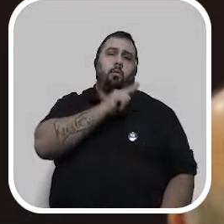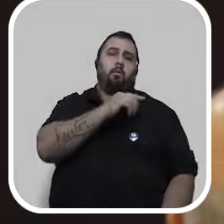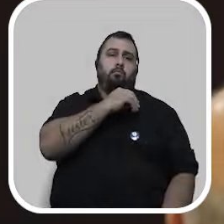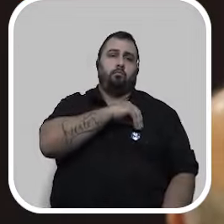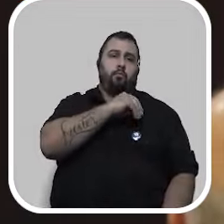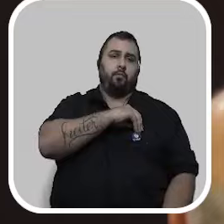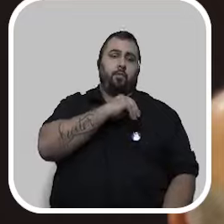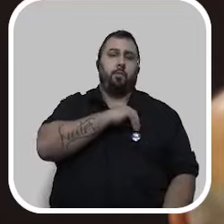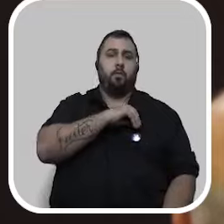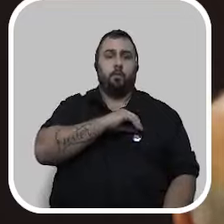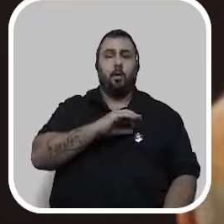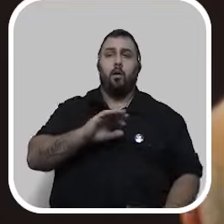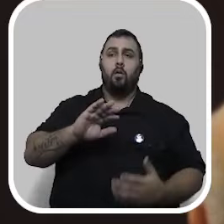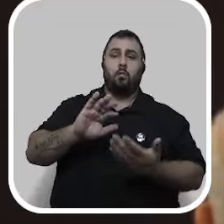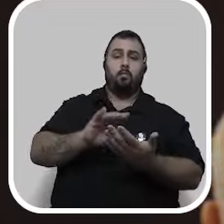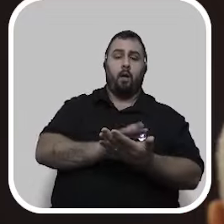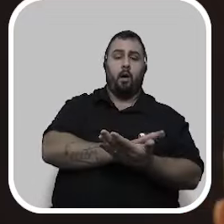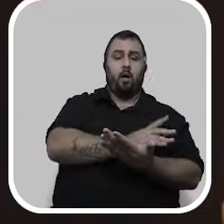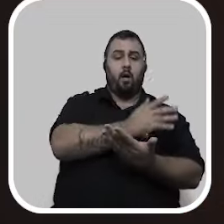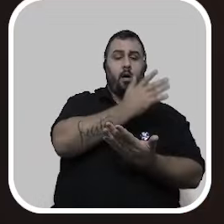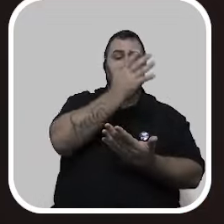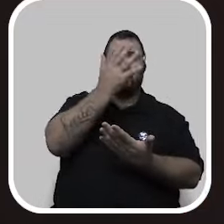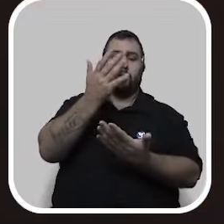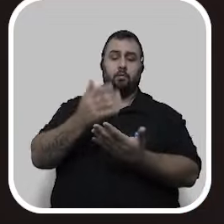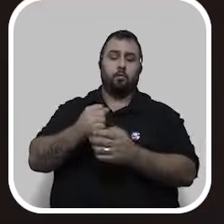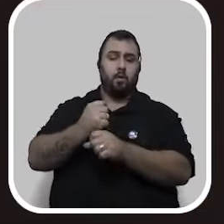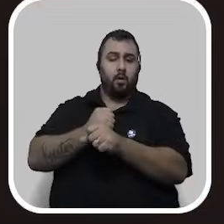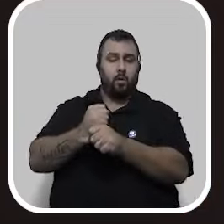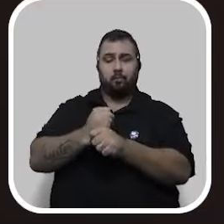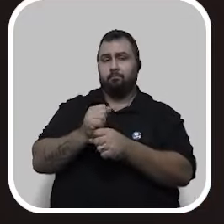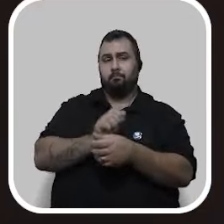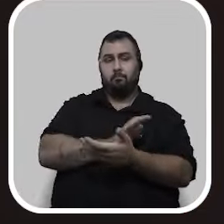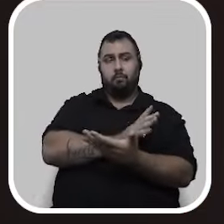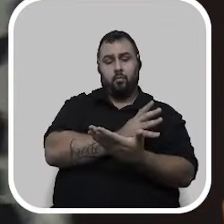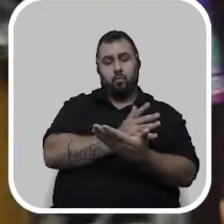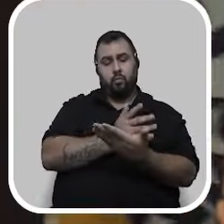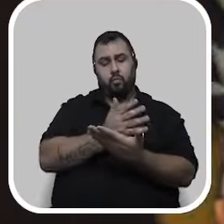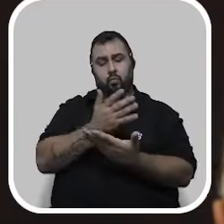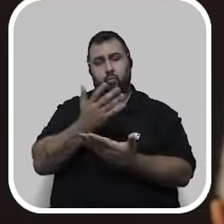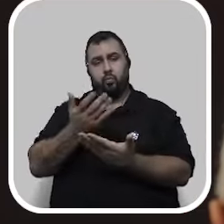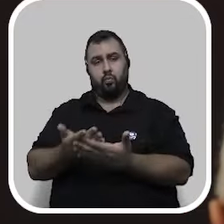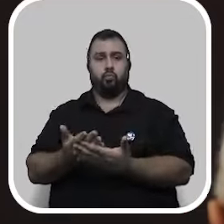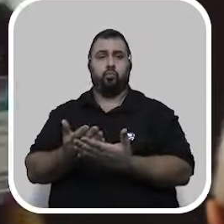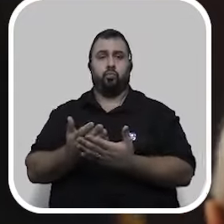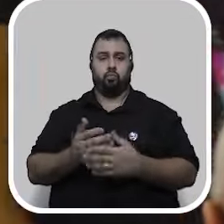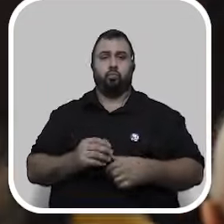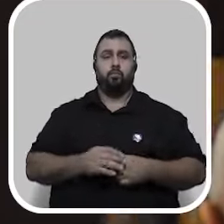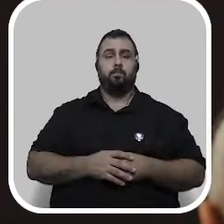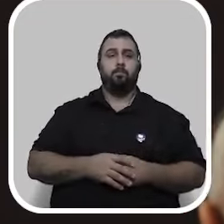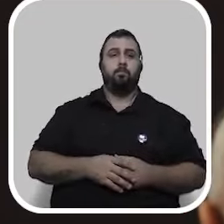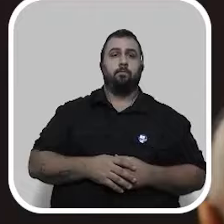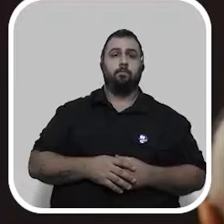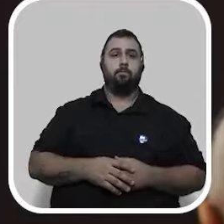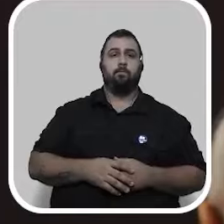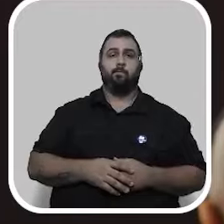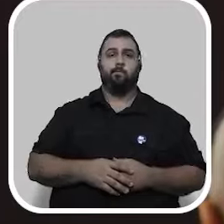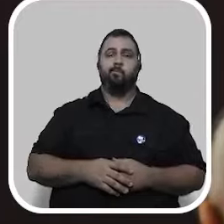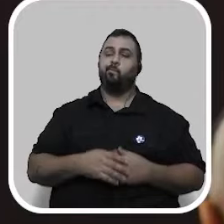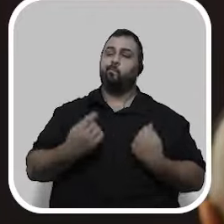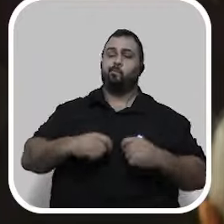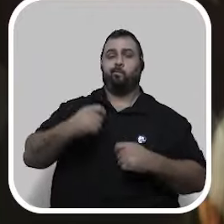período do ano e aí para construir essa ideia a gente precisou da do do